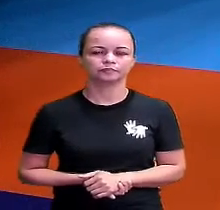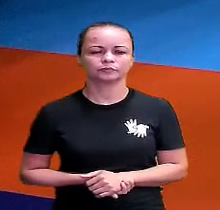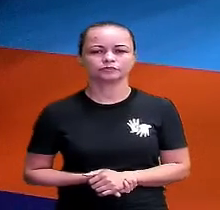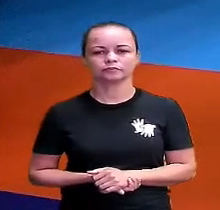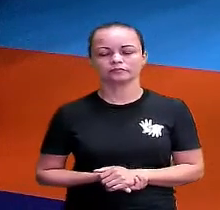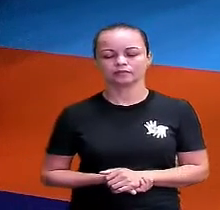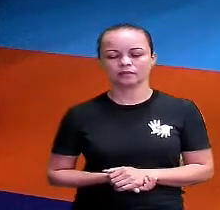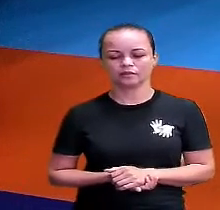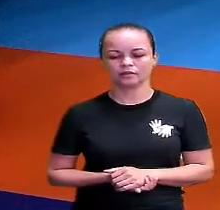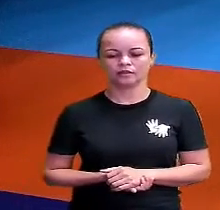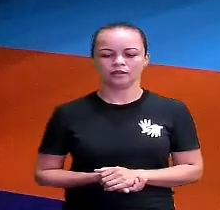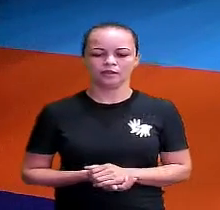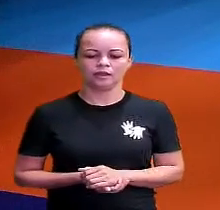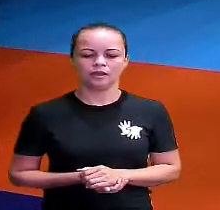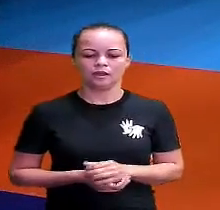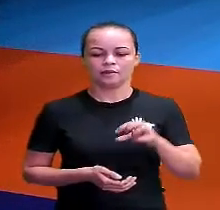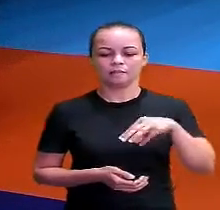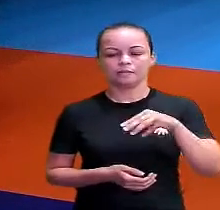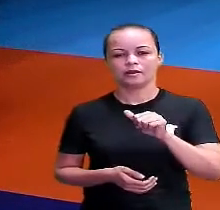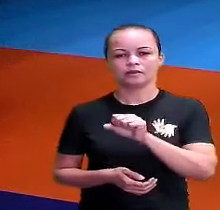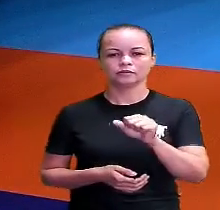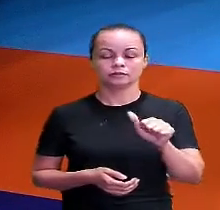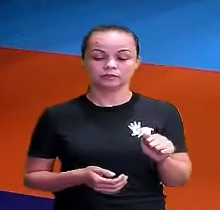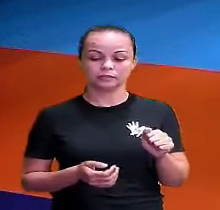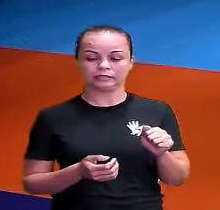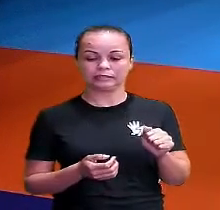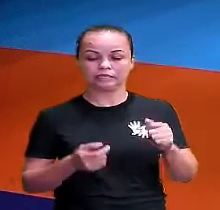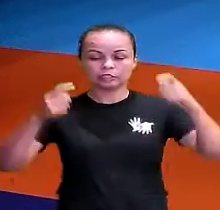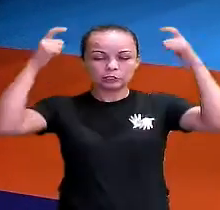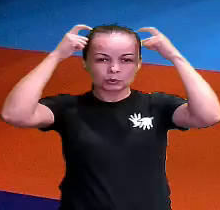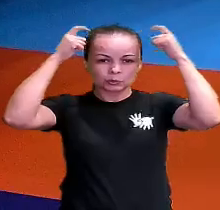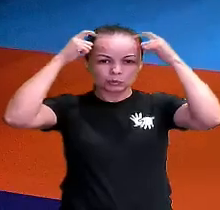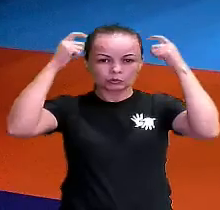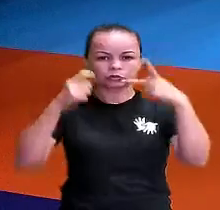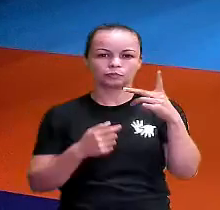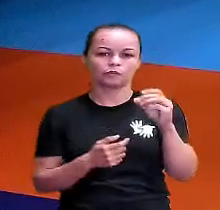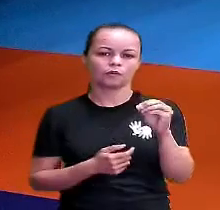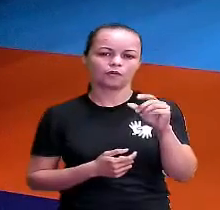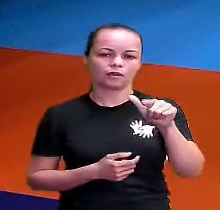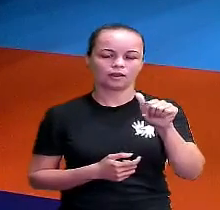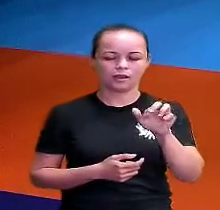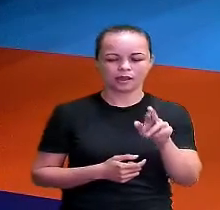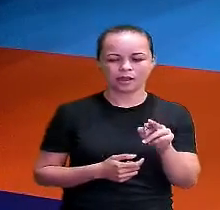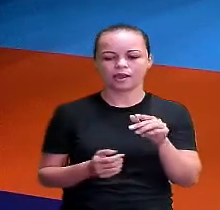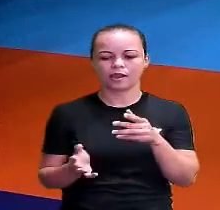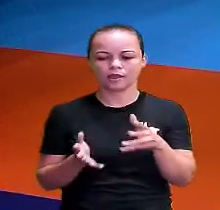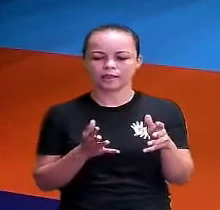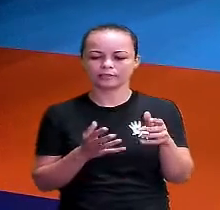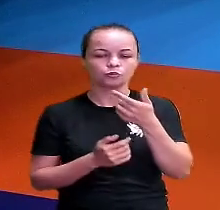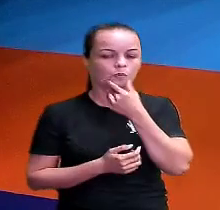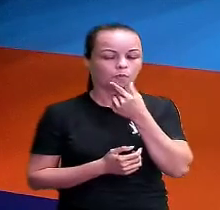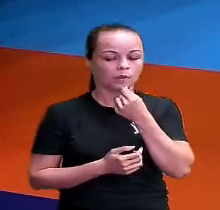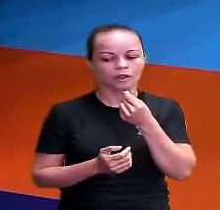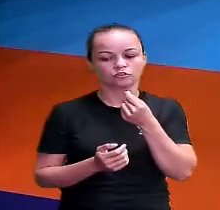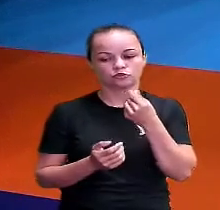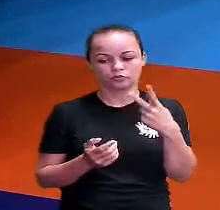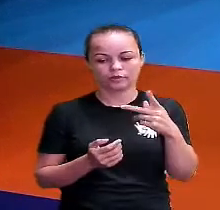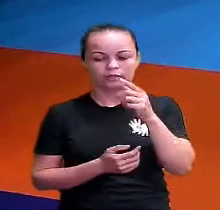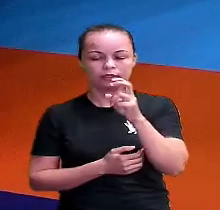urso polar macho é de 529 quilogramas e de uma fêmea é